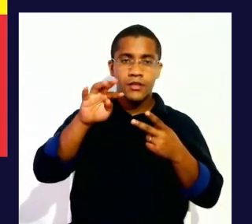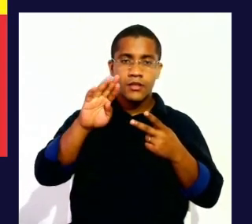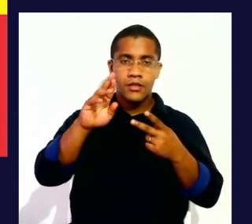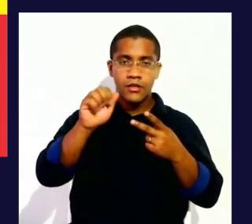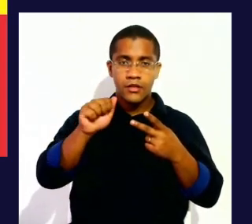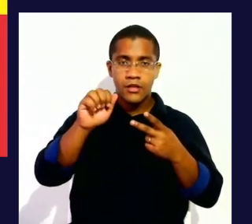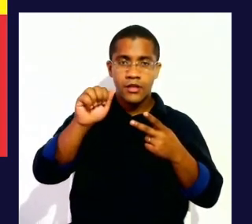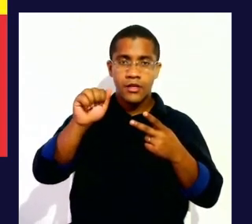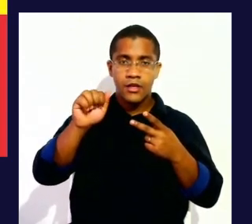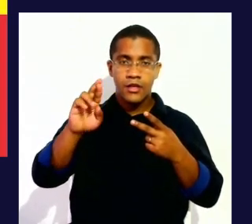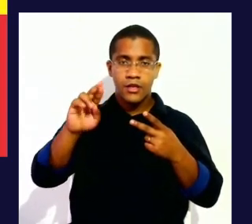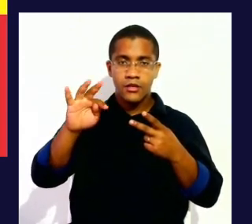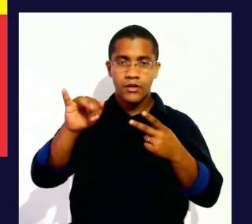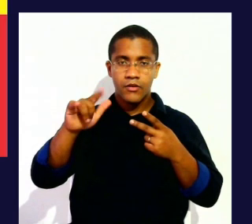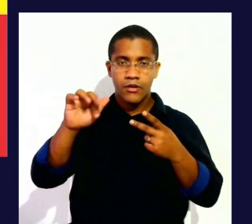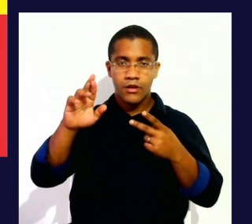realidade,